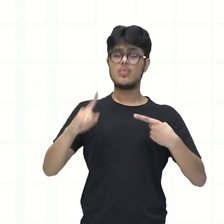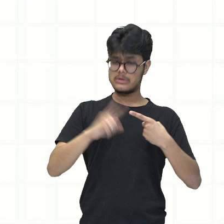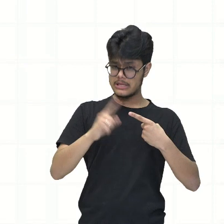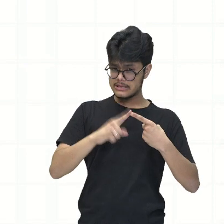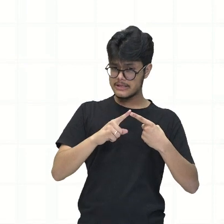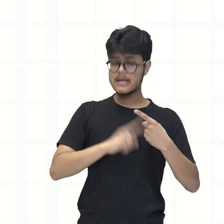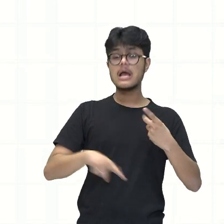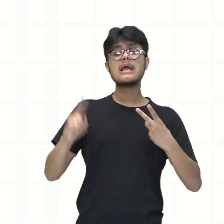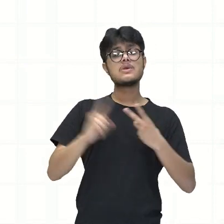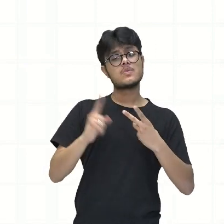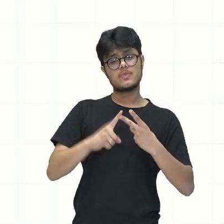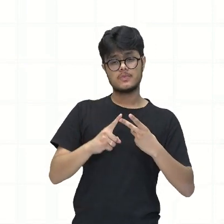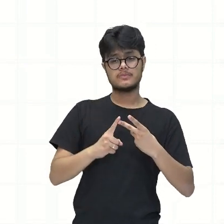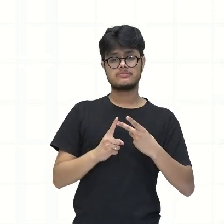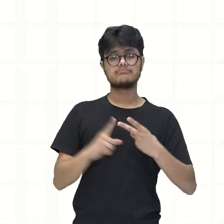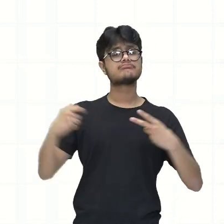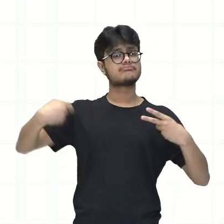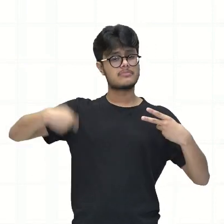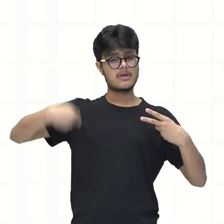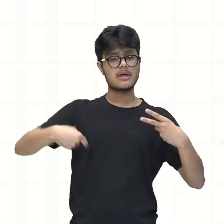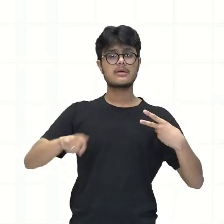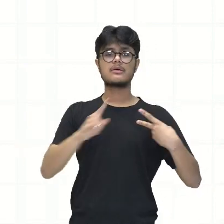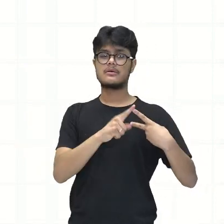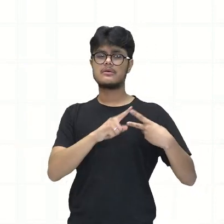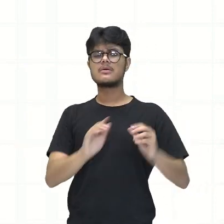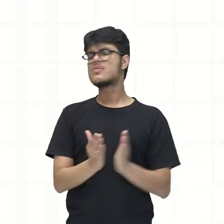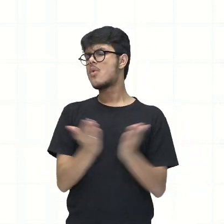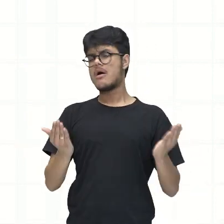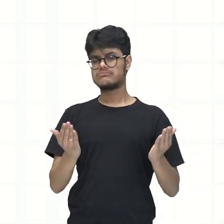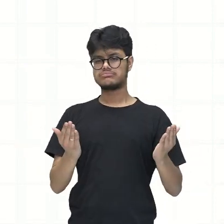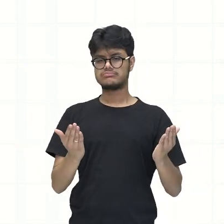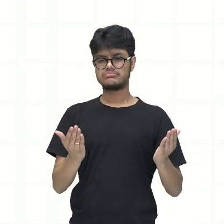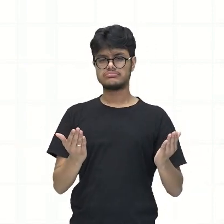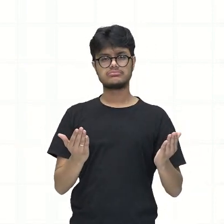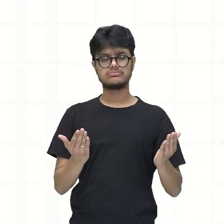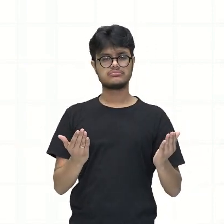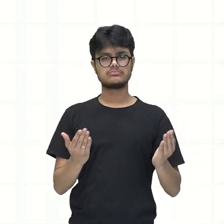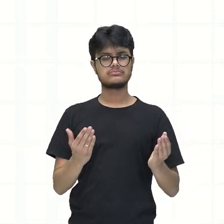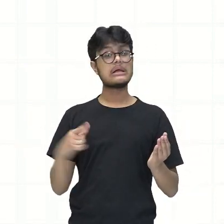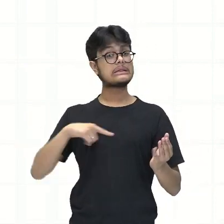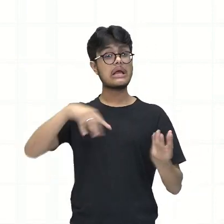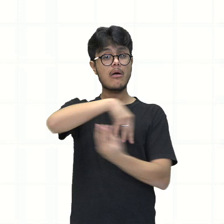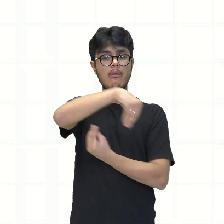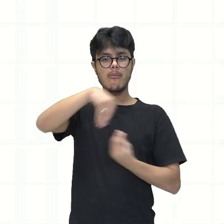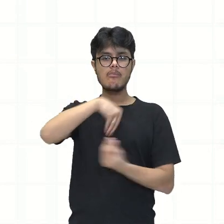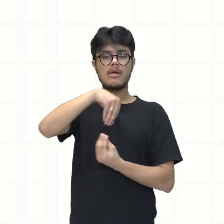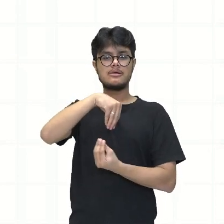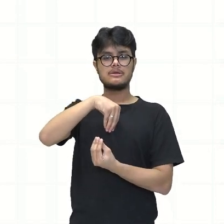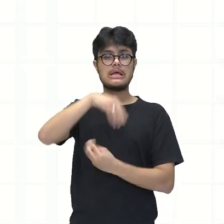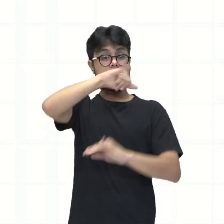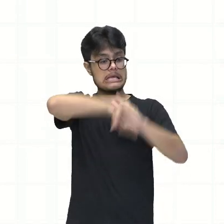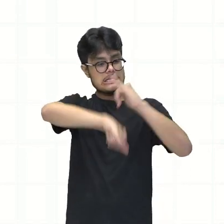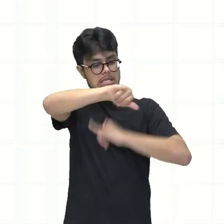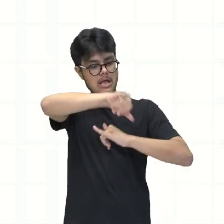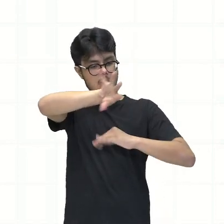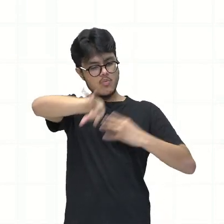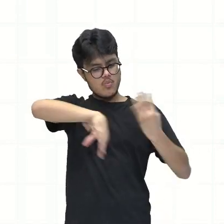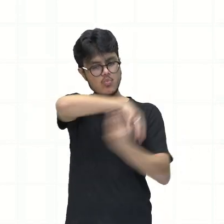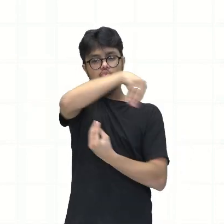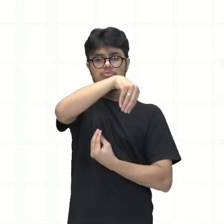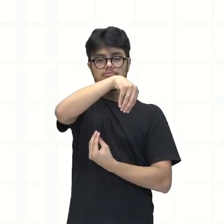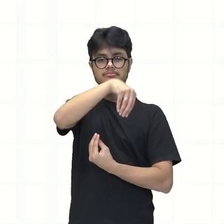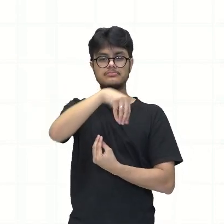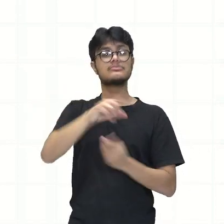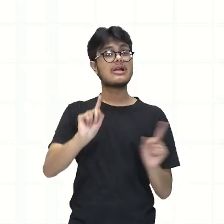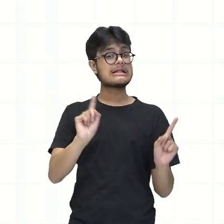Que é necessário, que é necessário para modificar ali